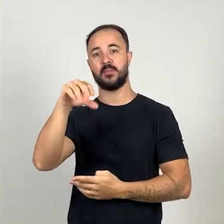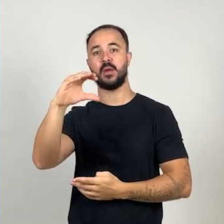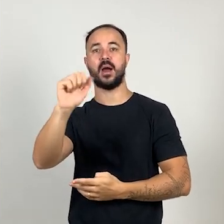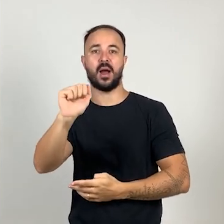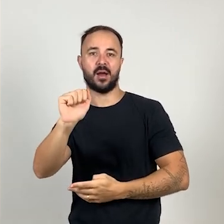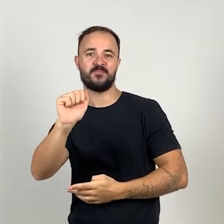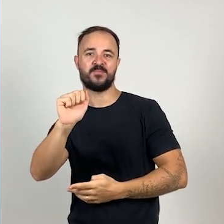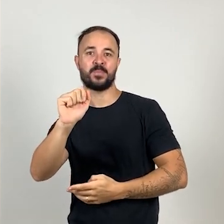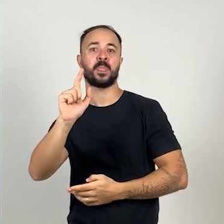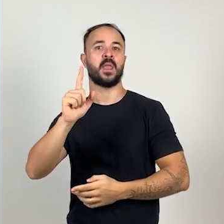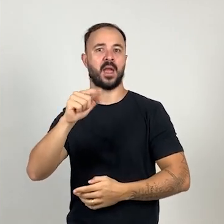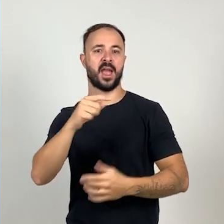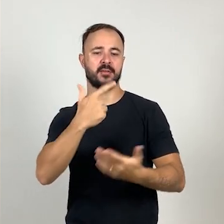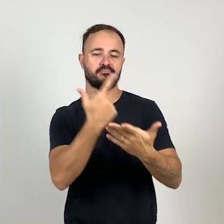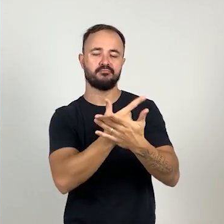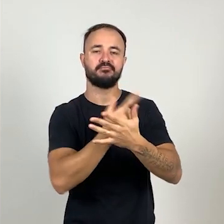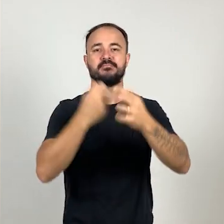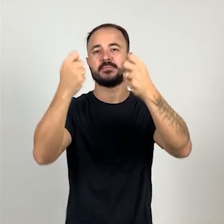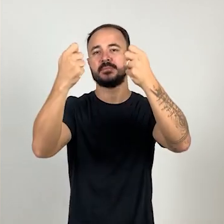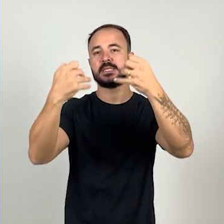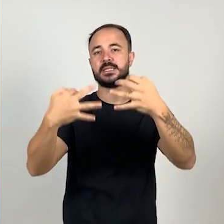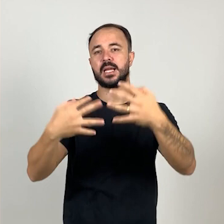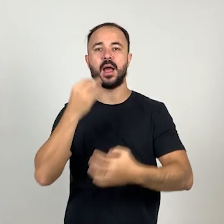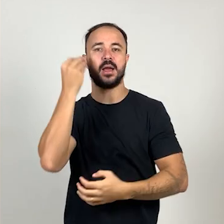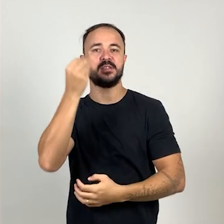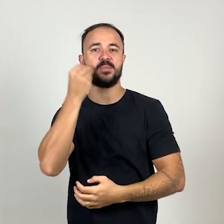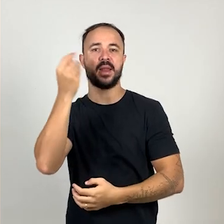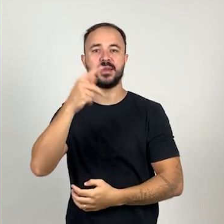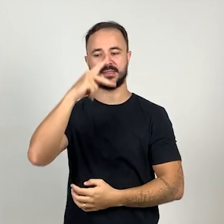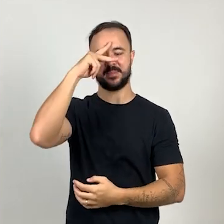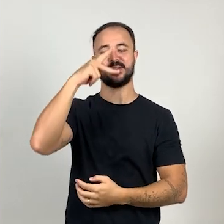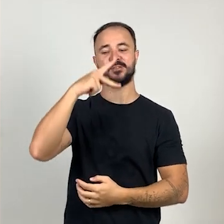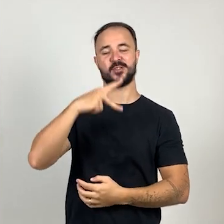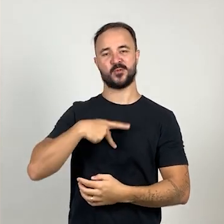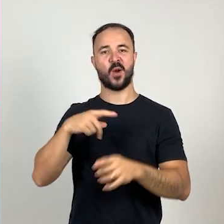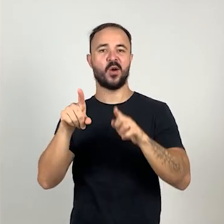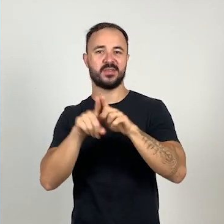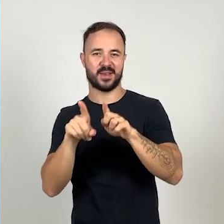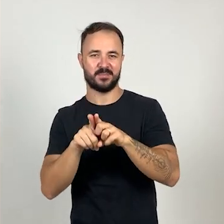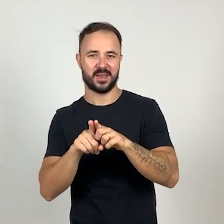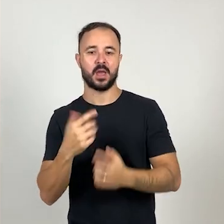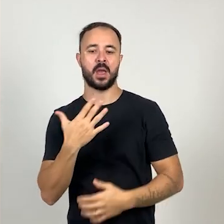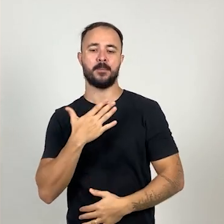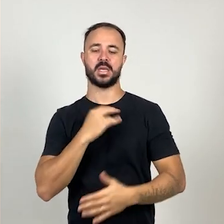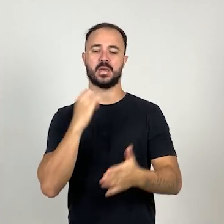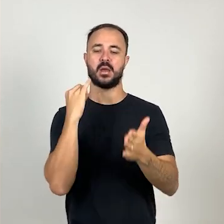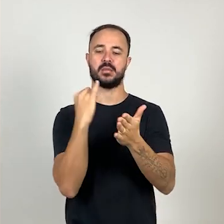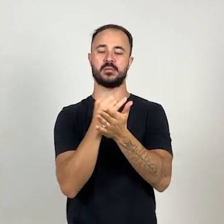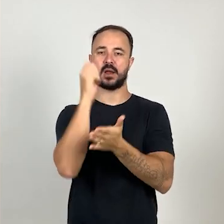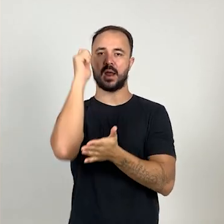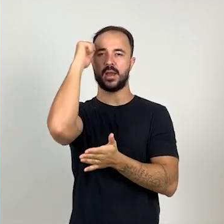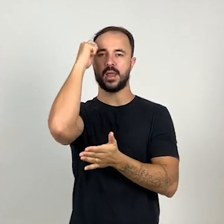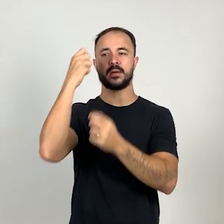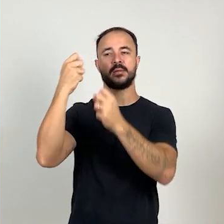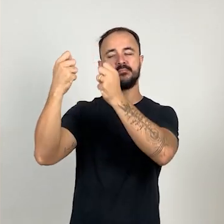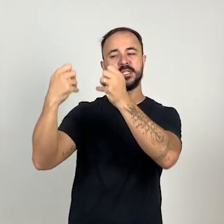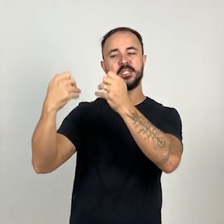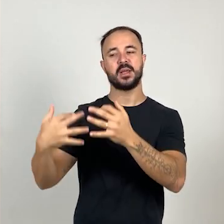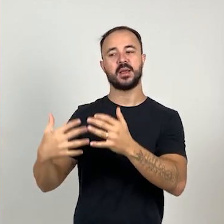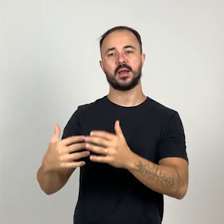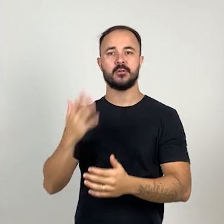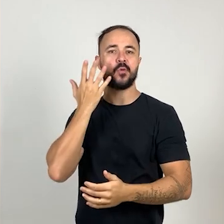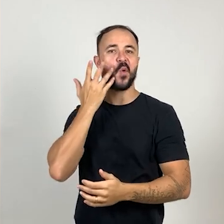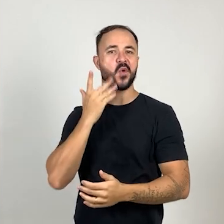compartilha suas experiências pessoais e de descoberta e aceitação de sua identidade negra, desde a infância até a vida